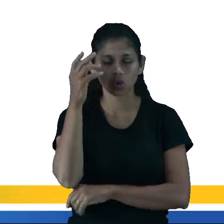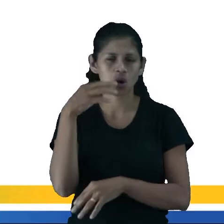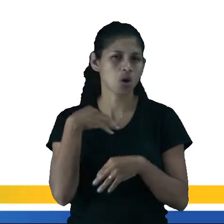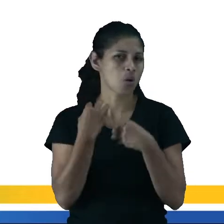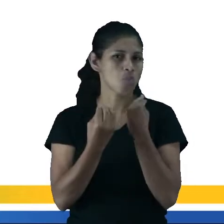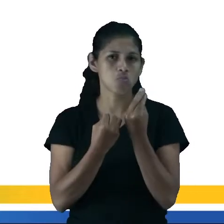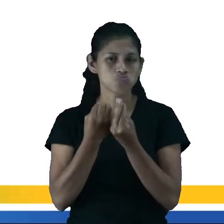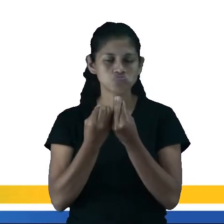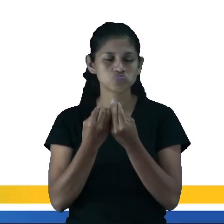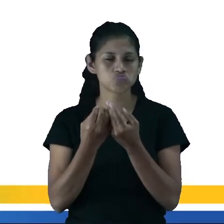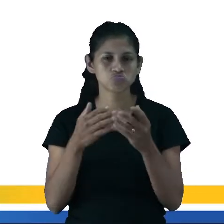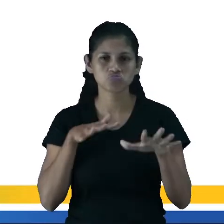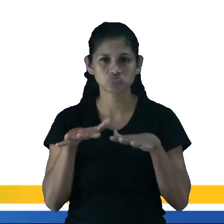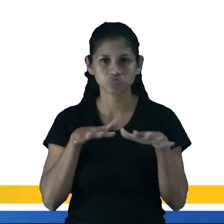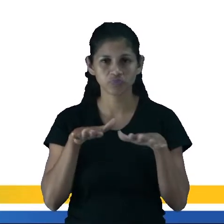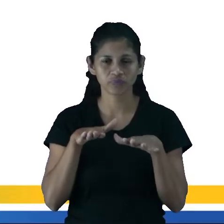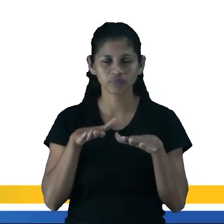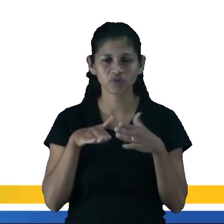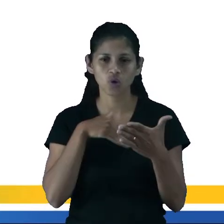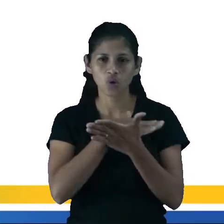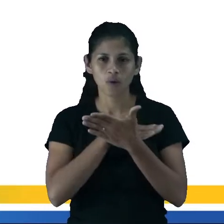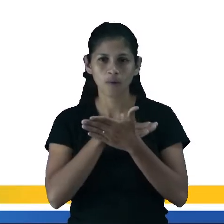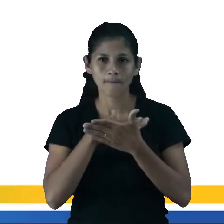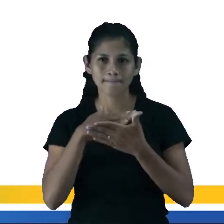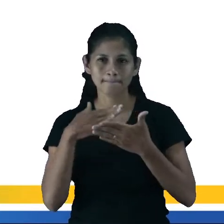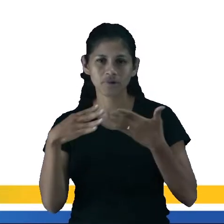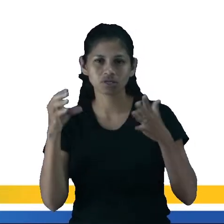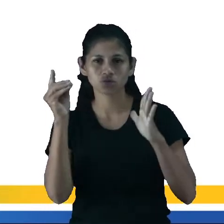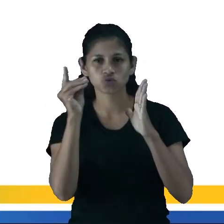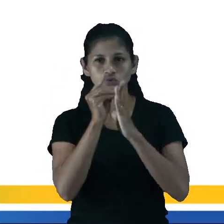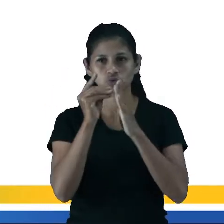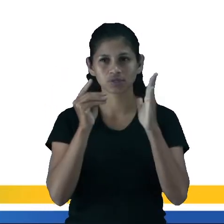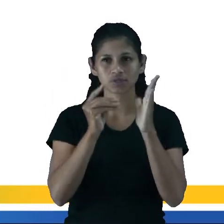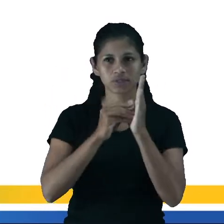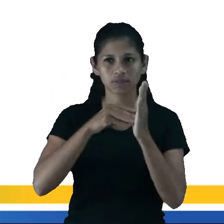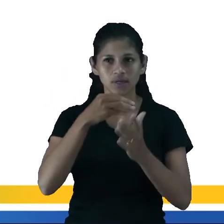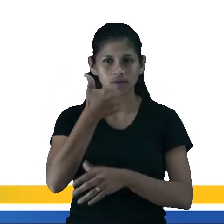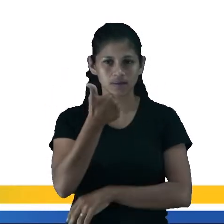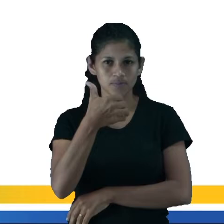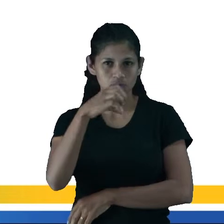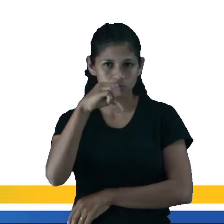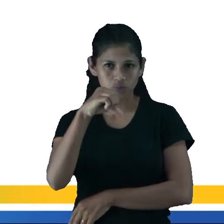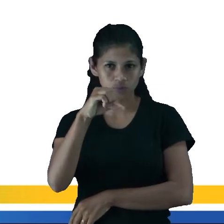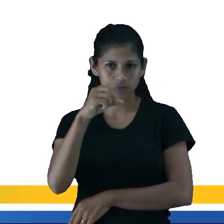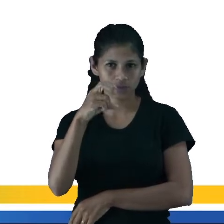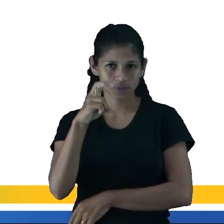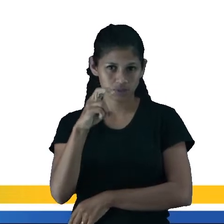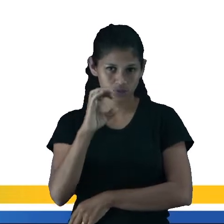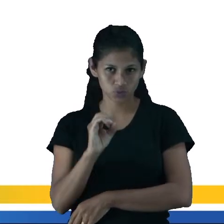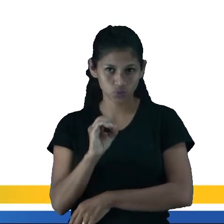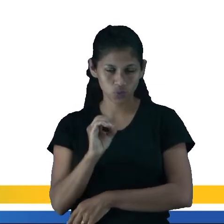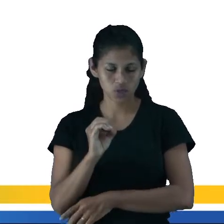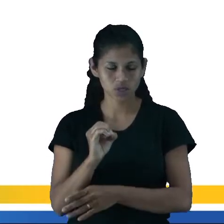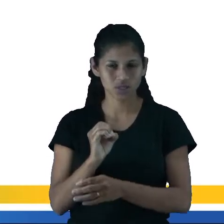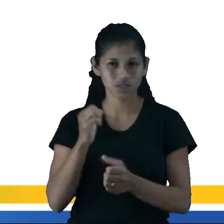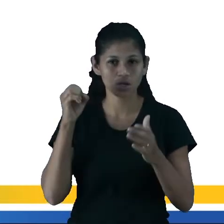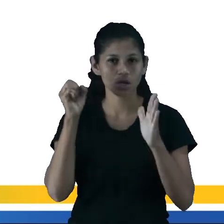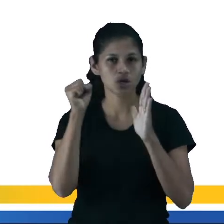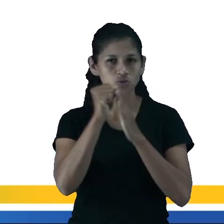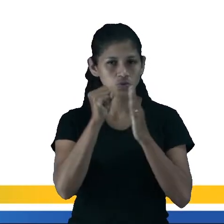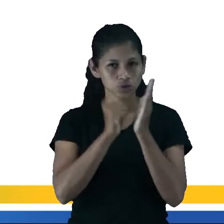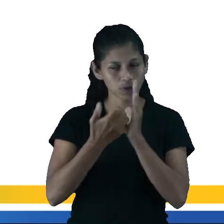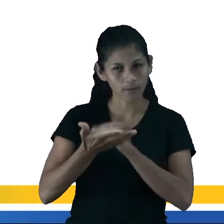se locomovem, começou a ocorrer na década de 1950, do século passado,